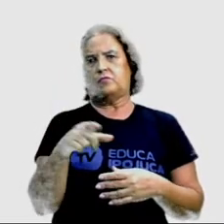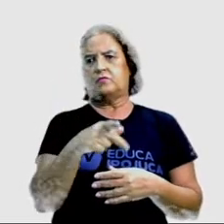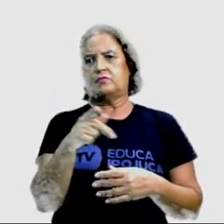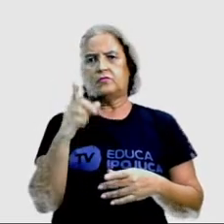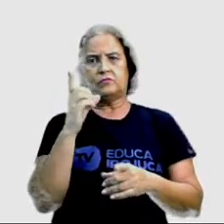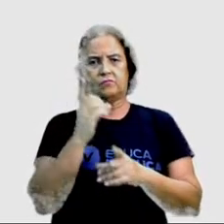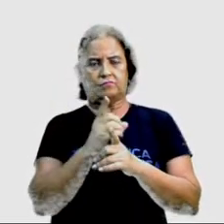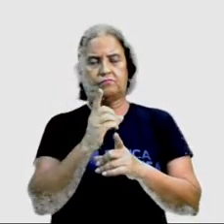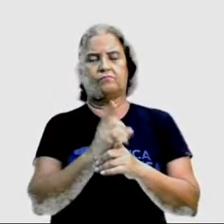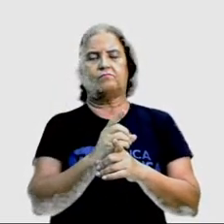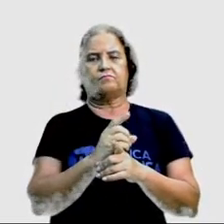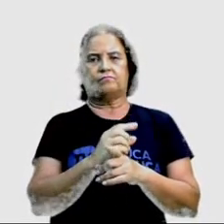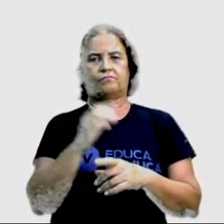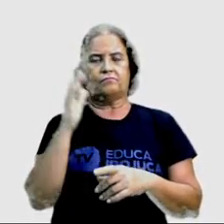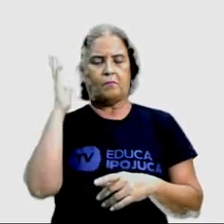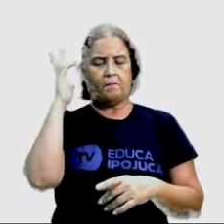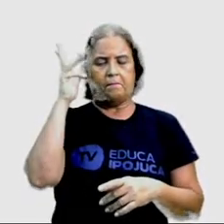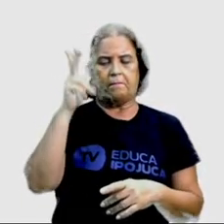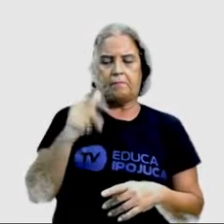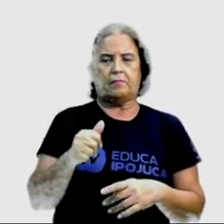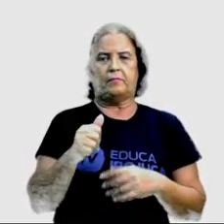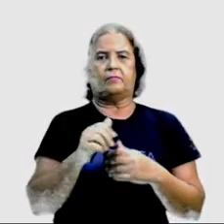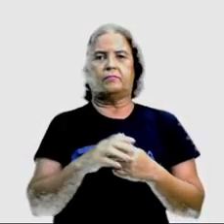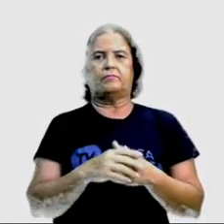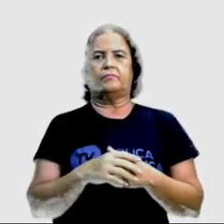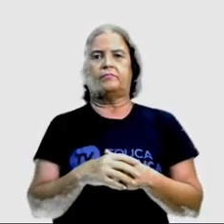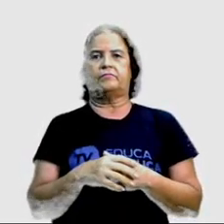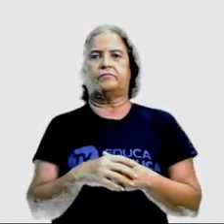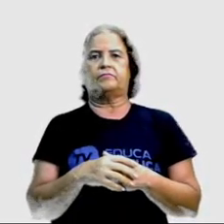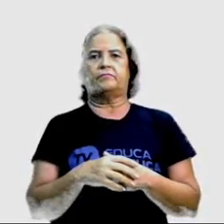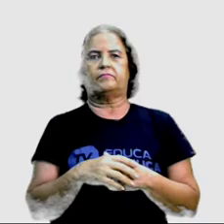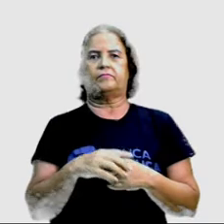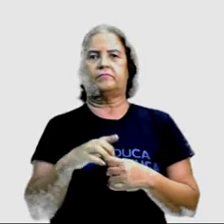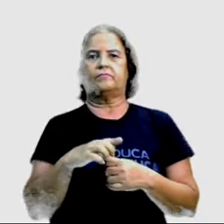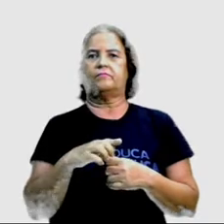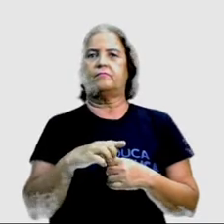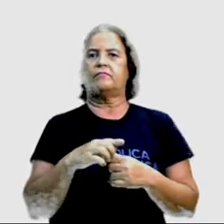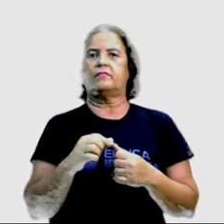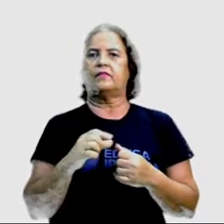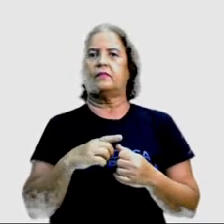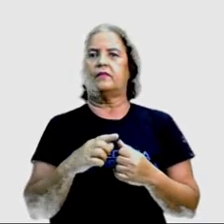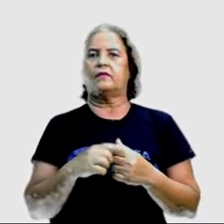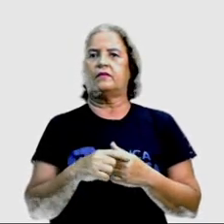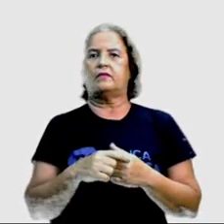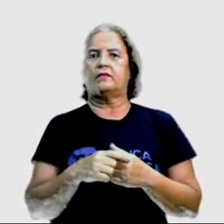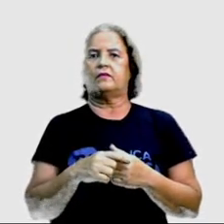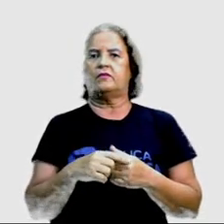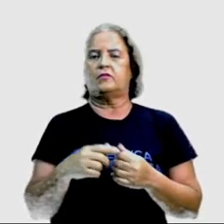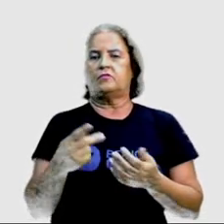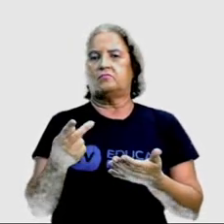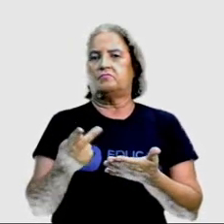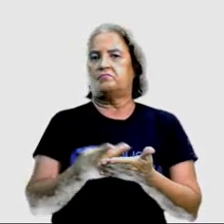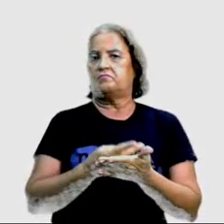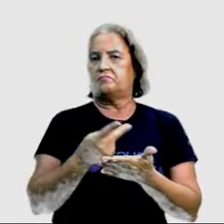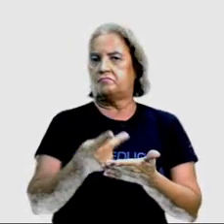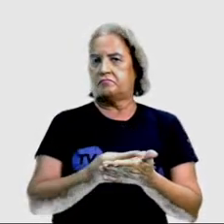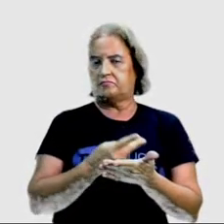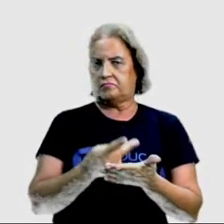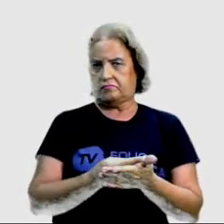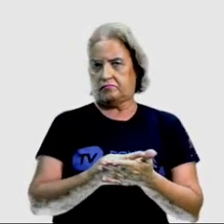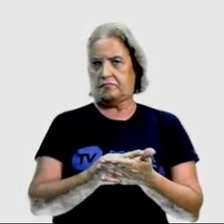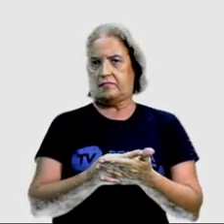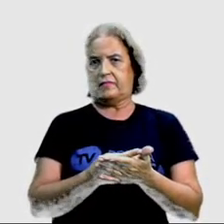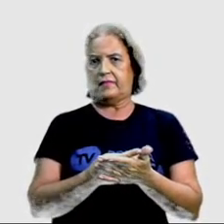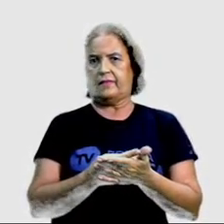aí, tá bom? Temos um mês que vai ser aqui de forma incorreta, certo?